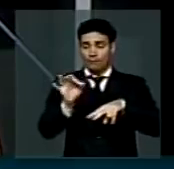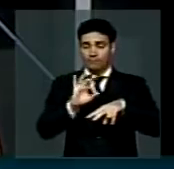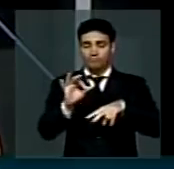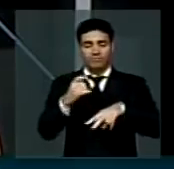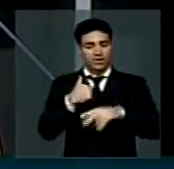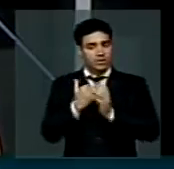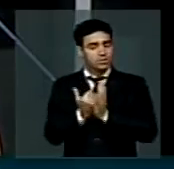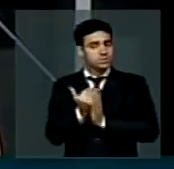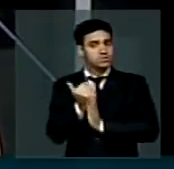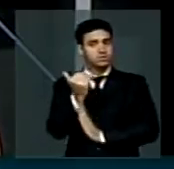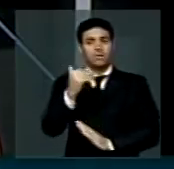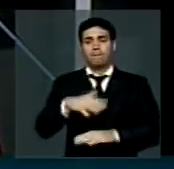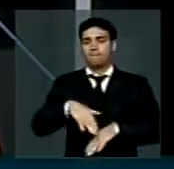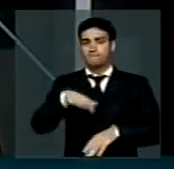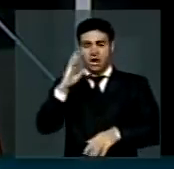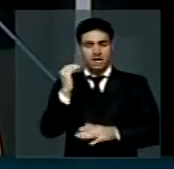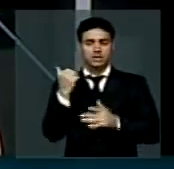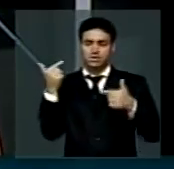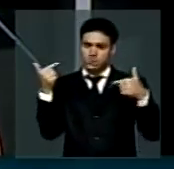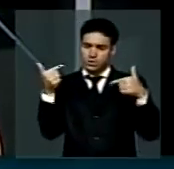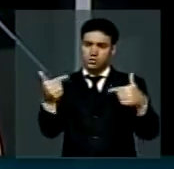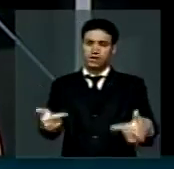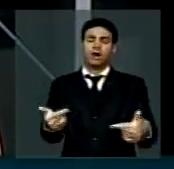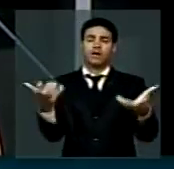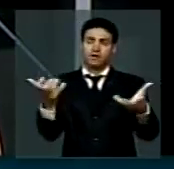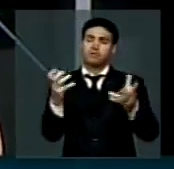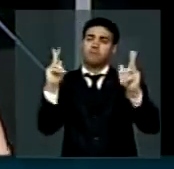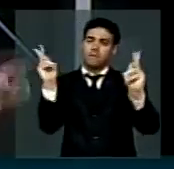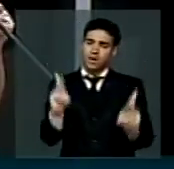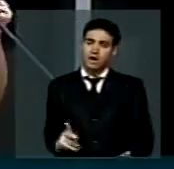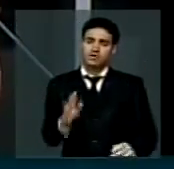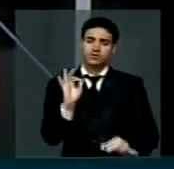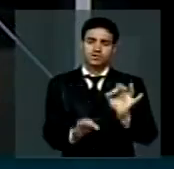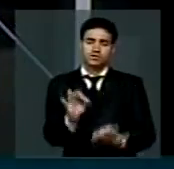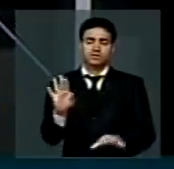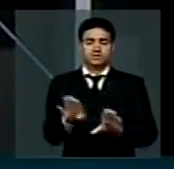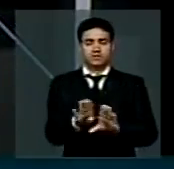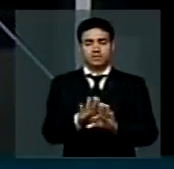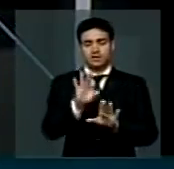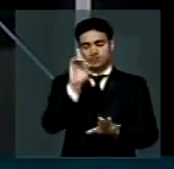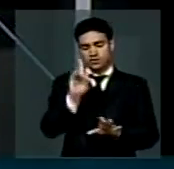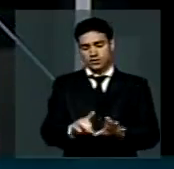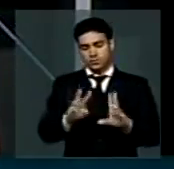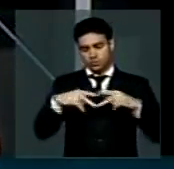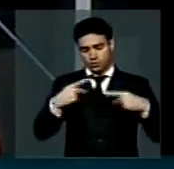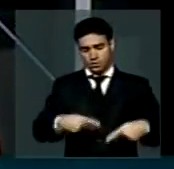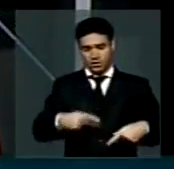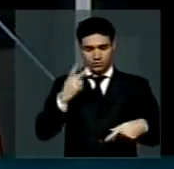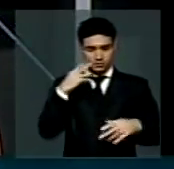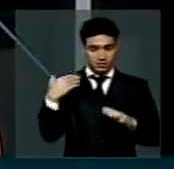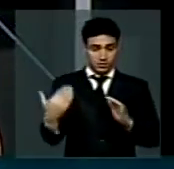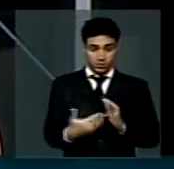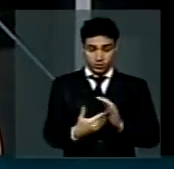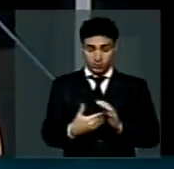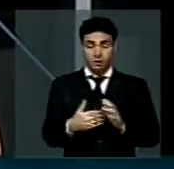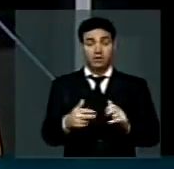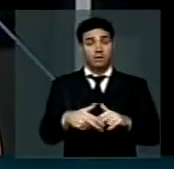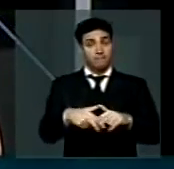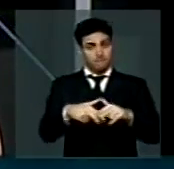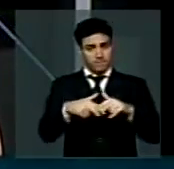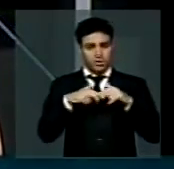fizeram aumentar a minha luta por paz, justiça e direitos humanos para todos. Por isso, sou